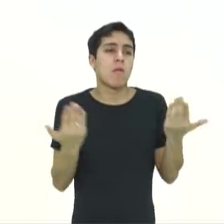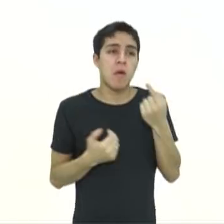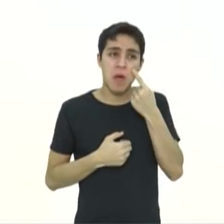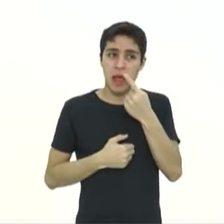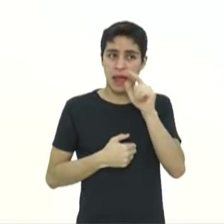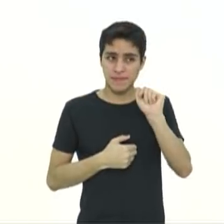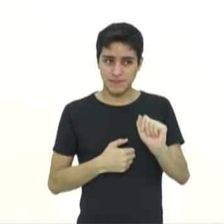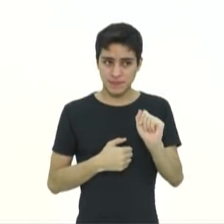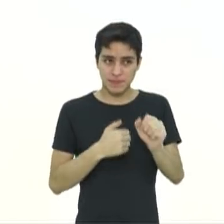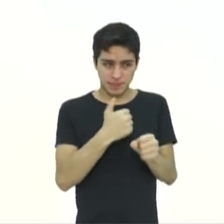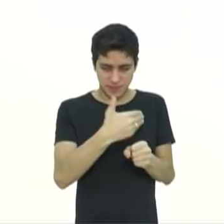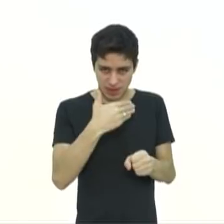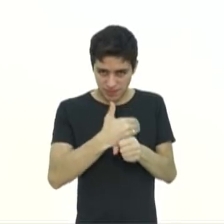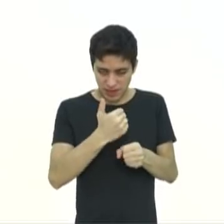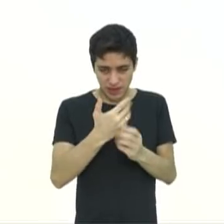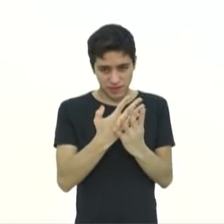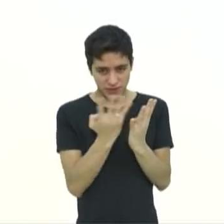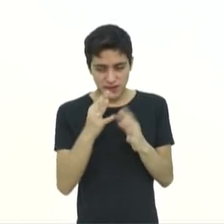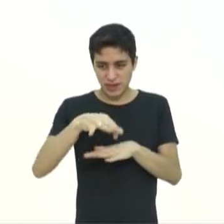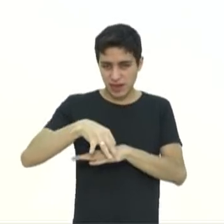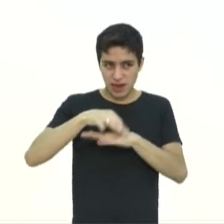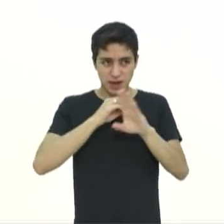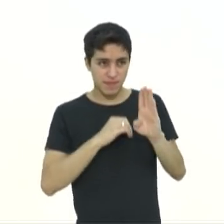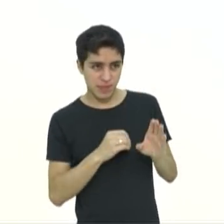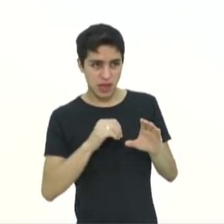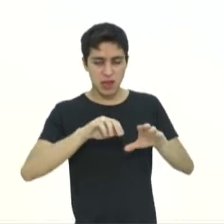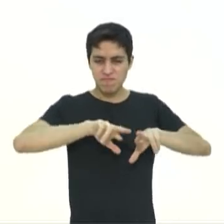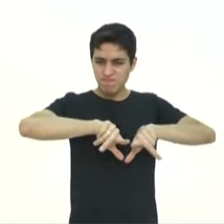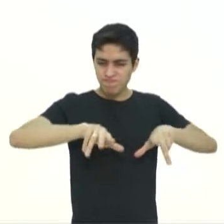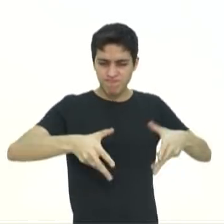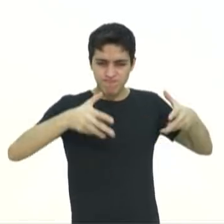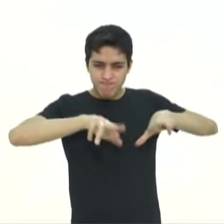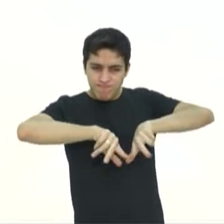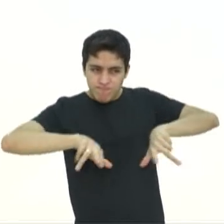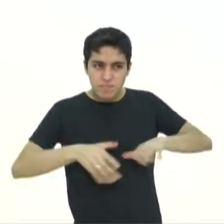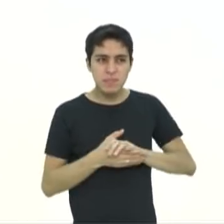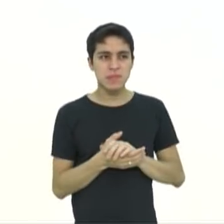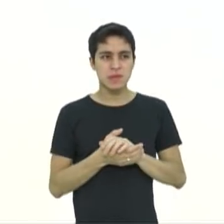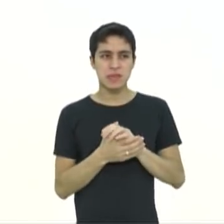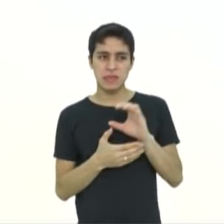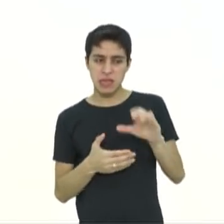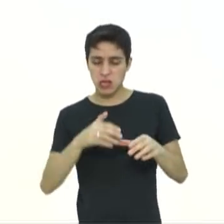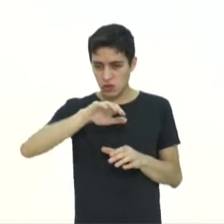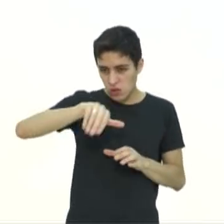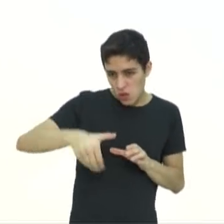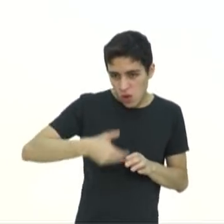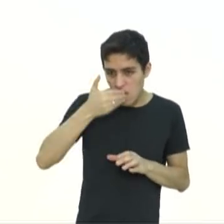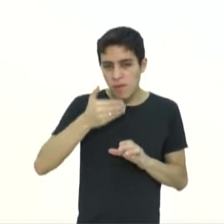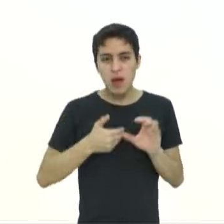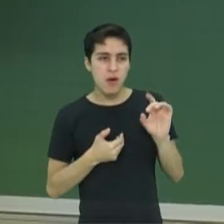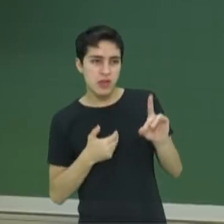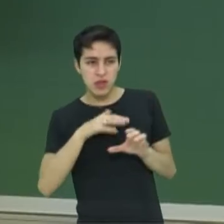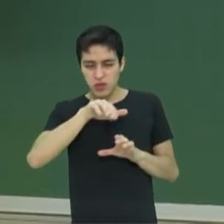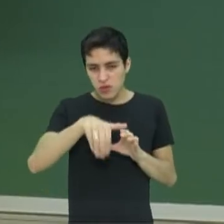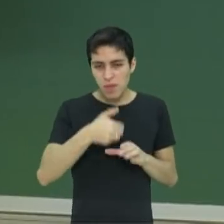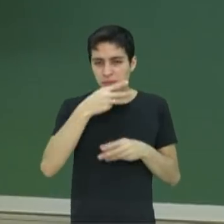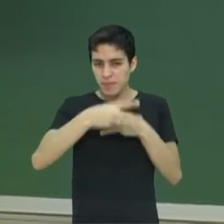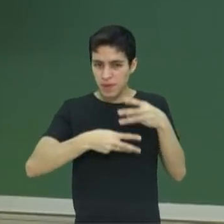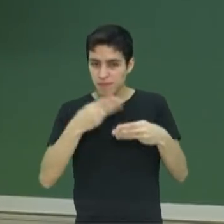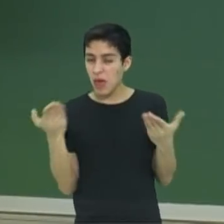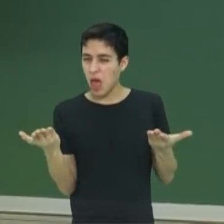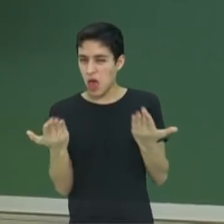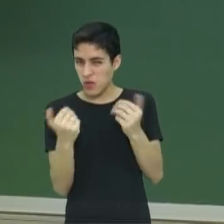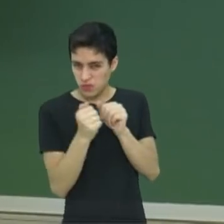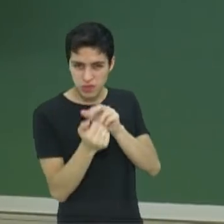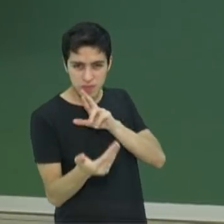carne. Letra B, legumes e verduras. Letra C, sopa. Ou letra D, sopa de macarrão. Esse quiz a gente faz